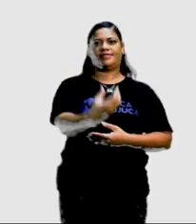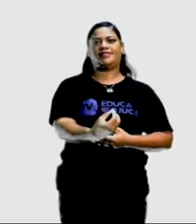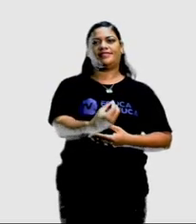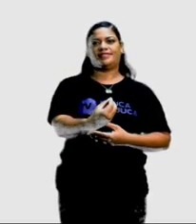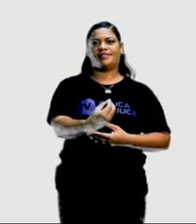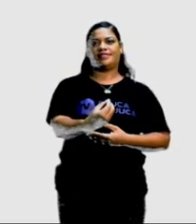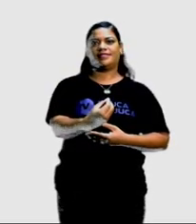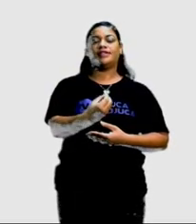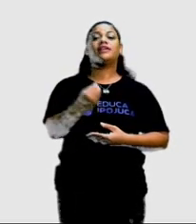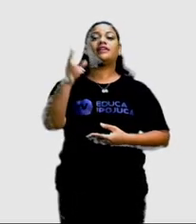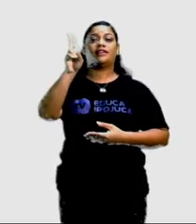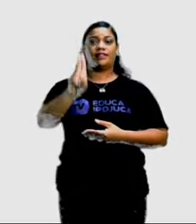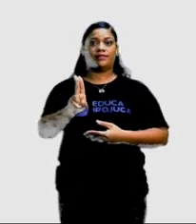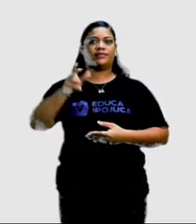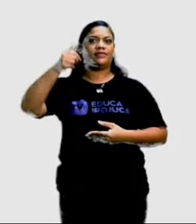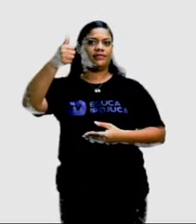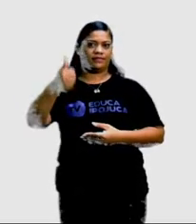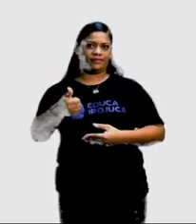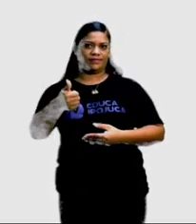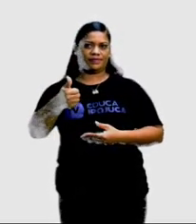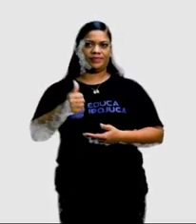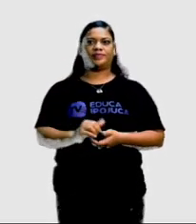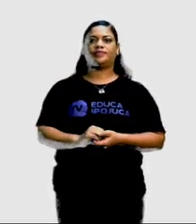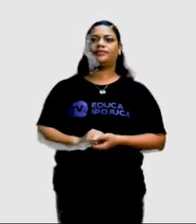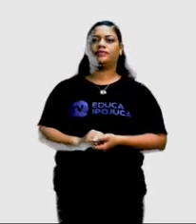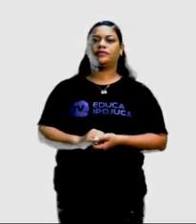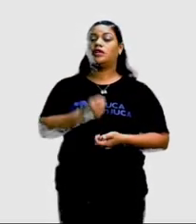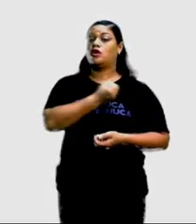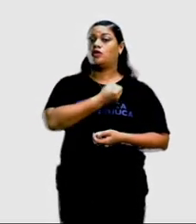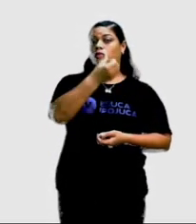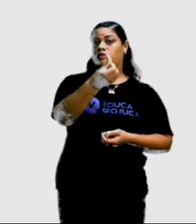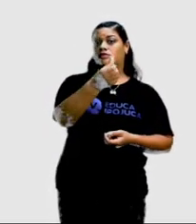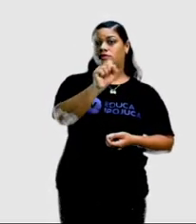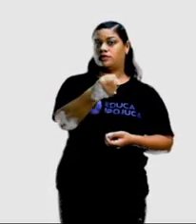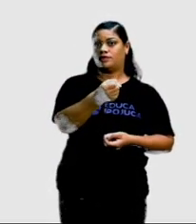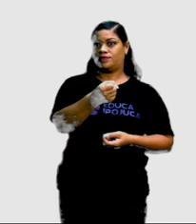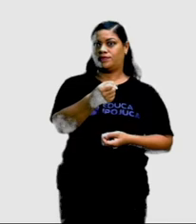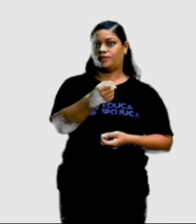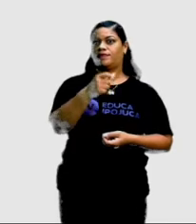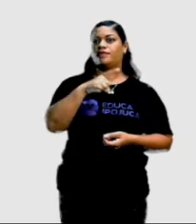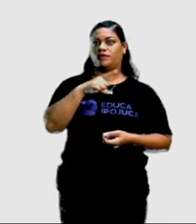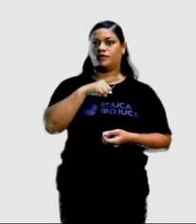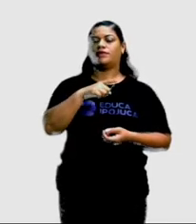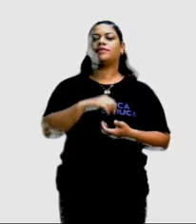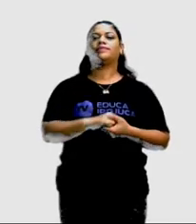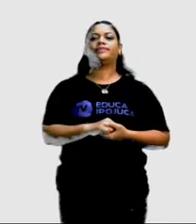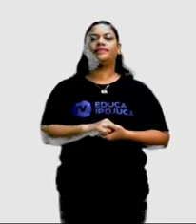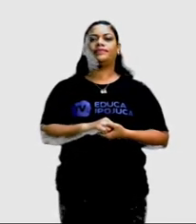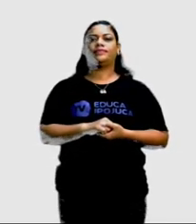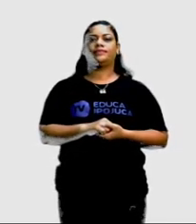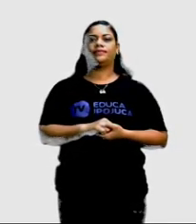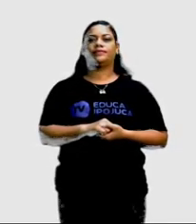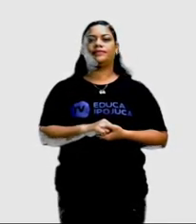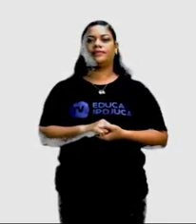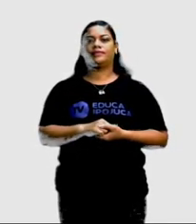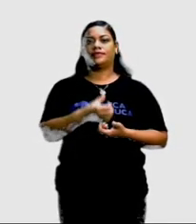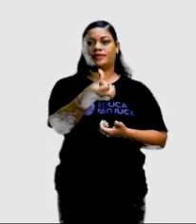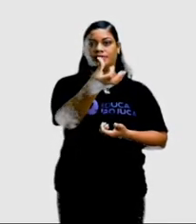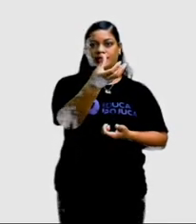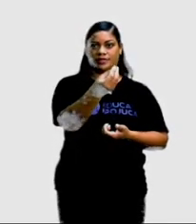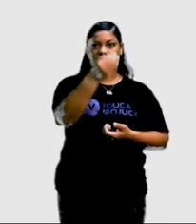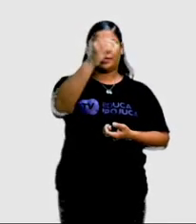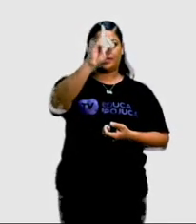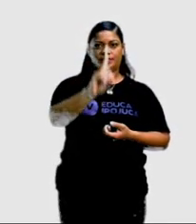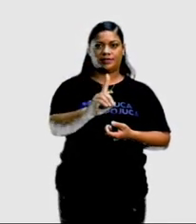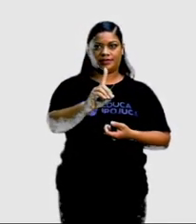40 e da unidade 1. Número 68, eu tenho o valor da dezena, que é o número